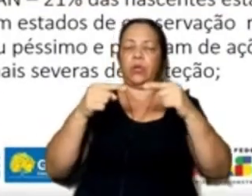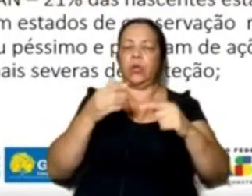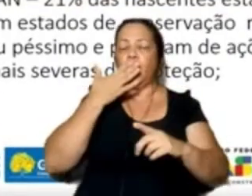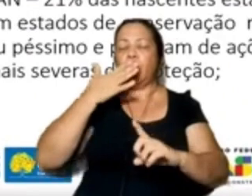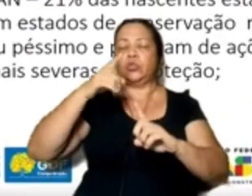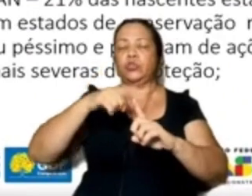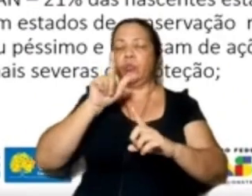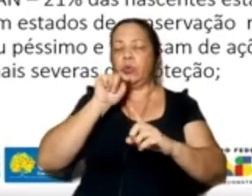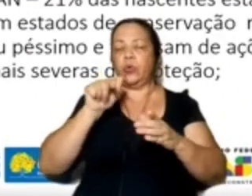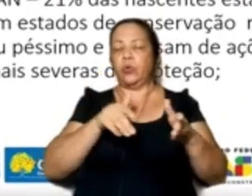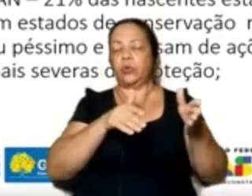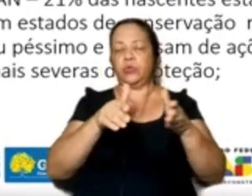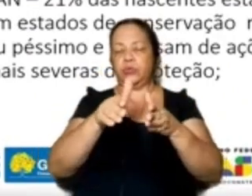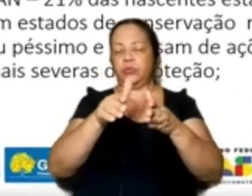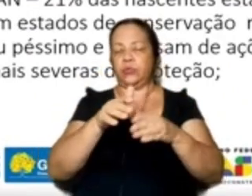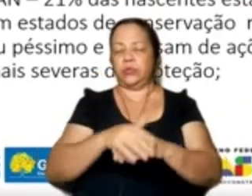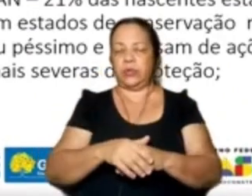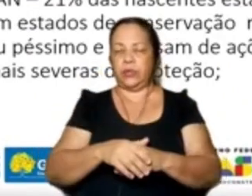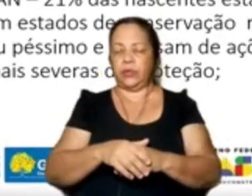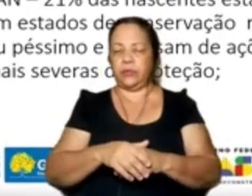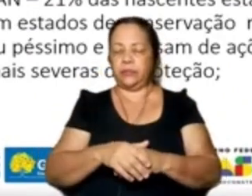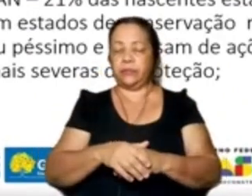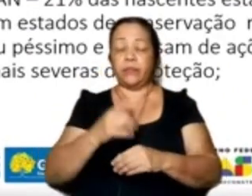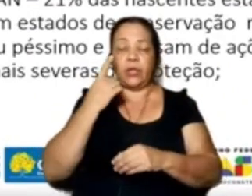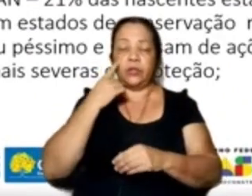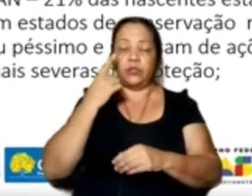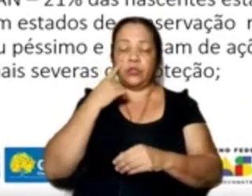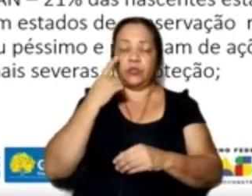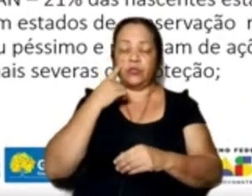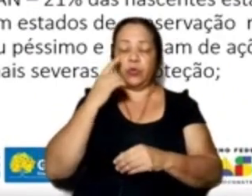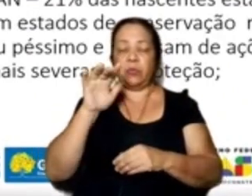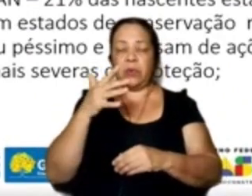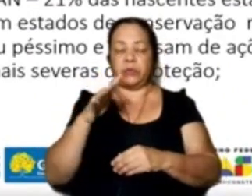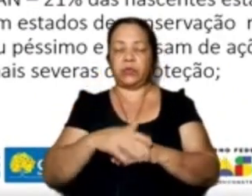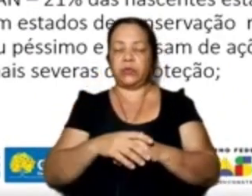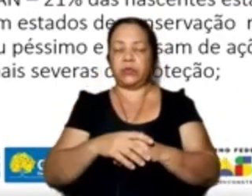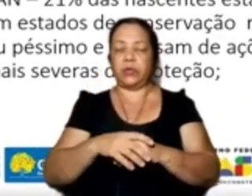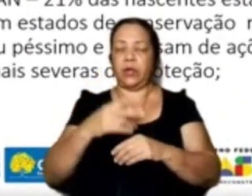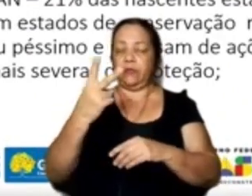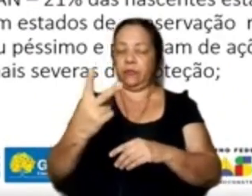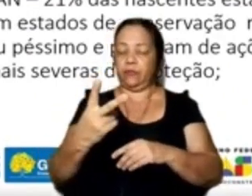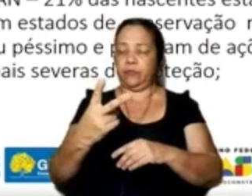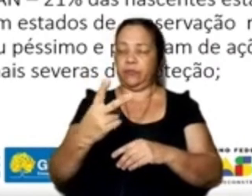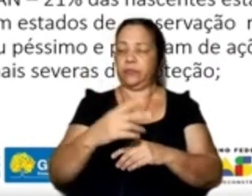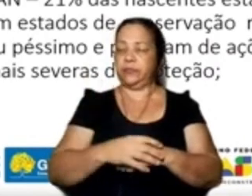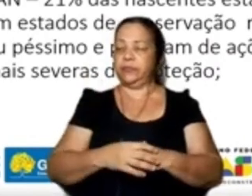de estado, né? Então, a gente viu que cerca de